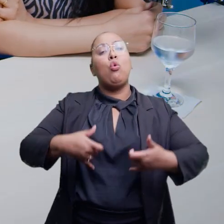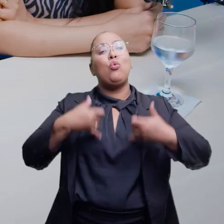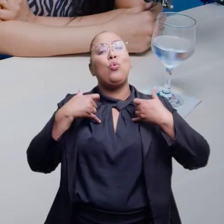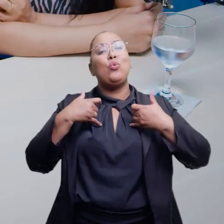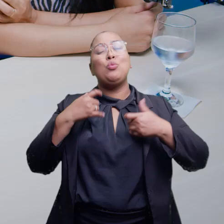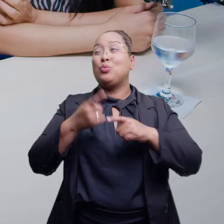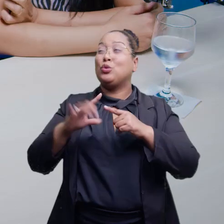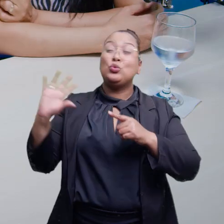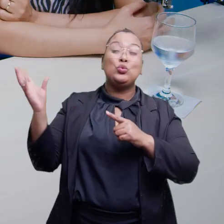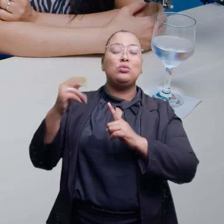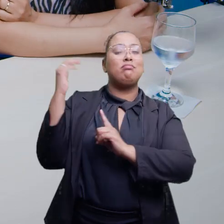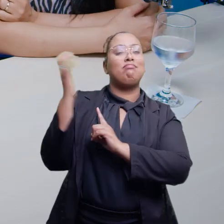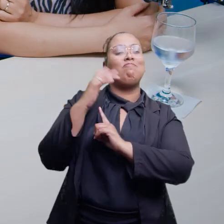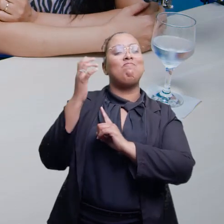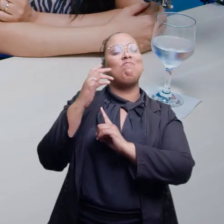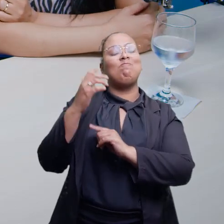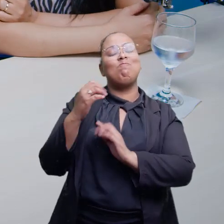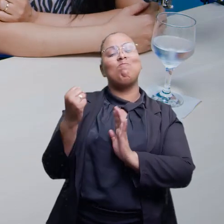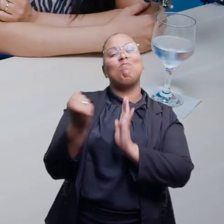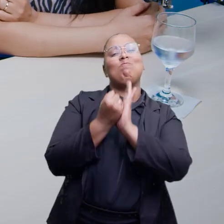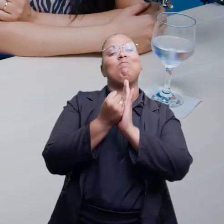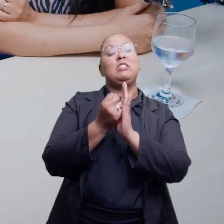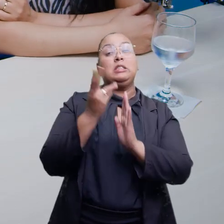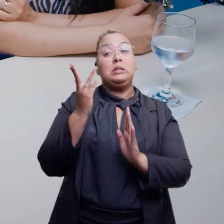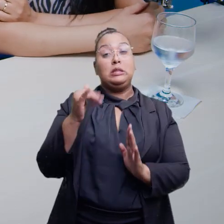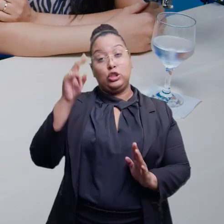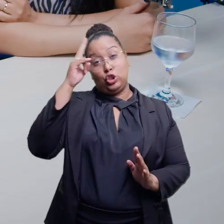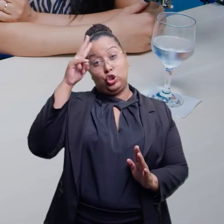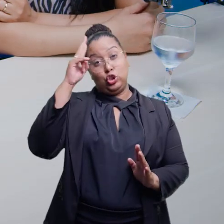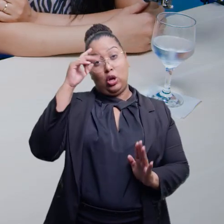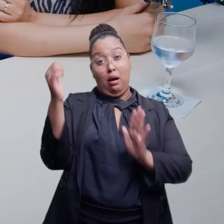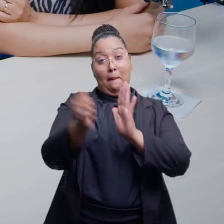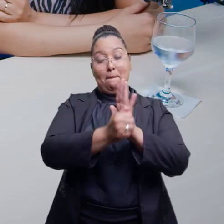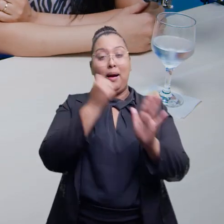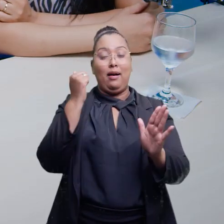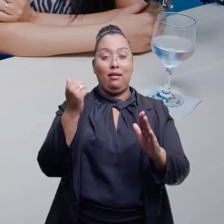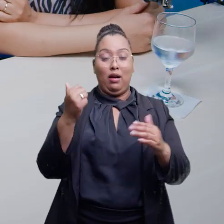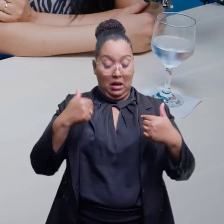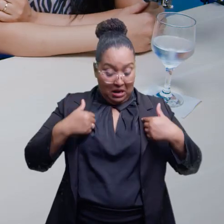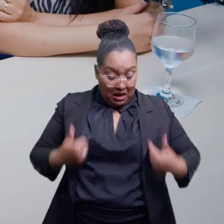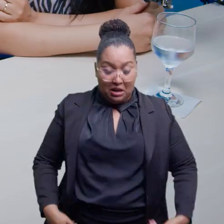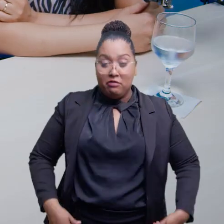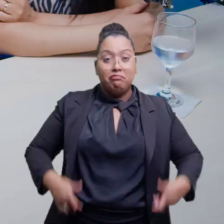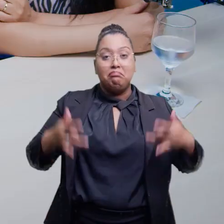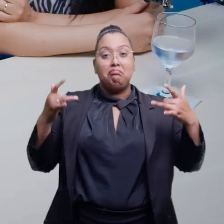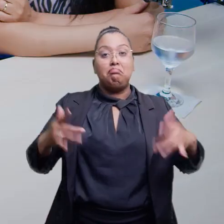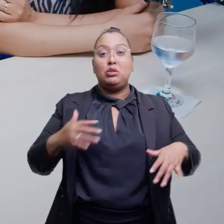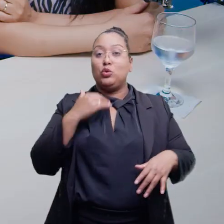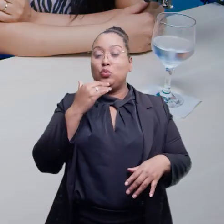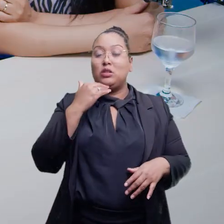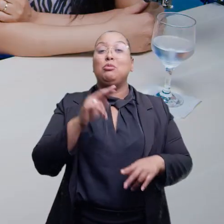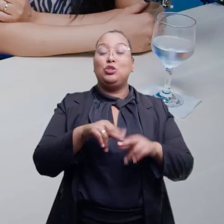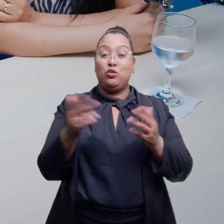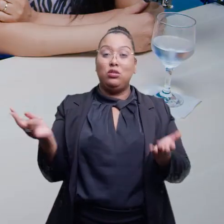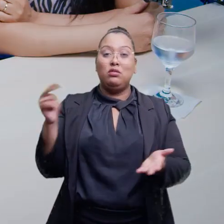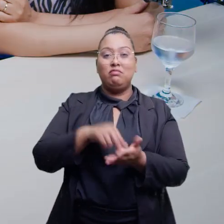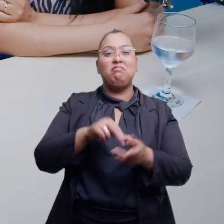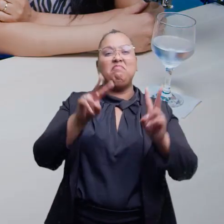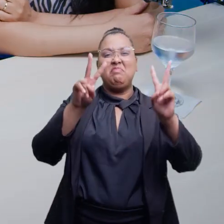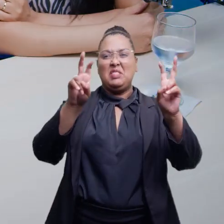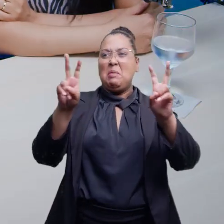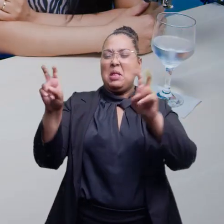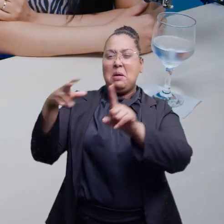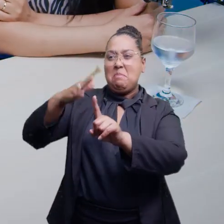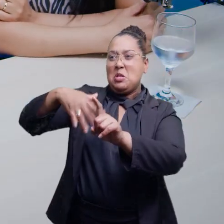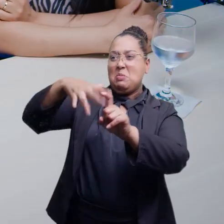a mulher que eu sou hoje em dia. E eu vejo que se eu não tivesse essa história, eu não seria a pessoa que eu sou. E não poderia ajudar e desmistificar